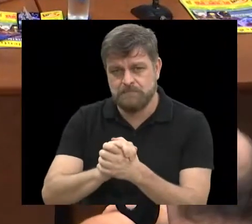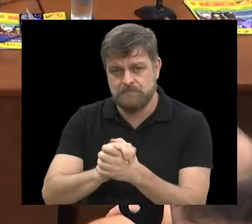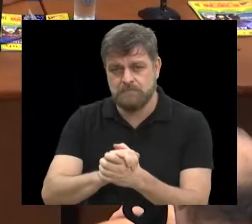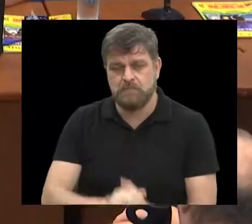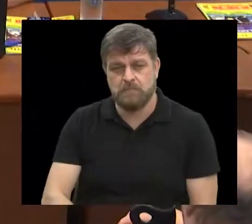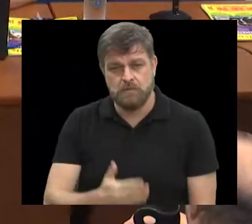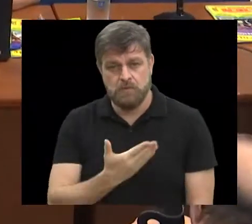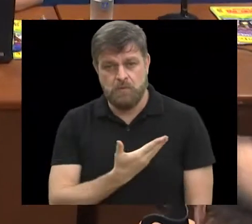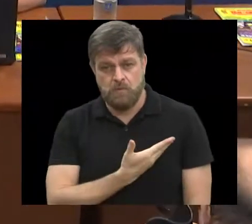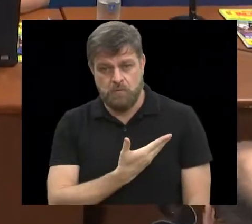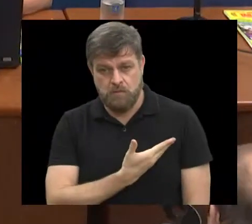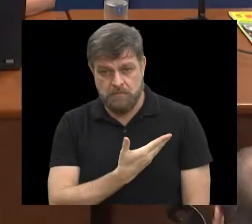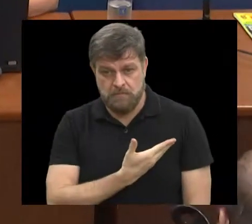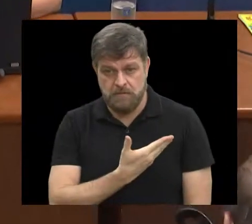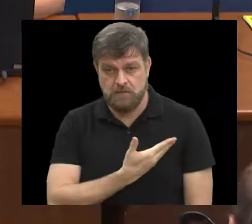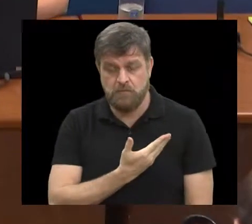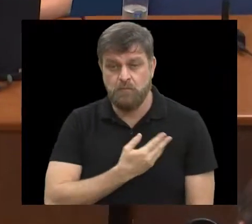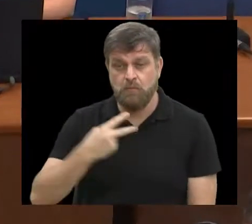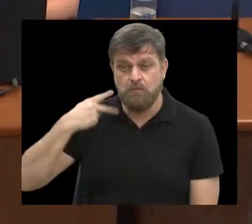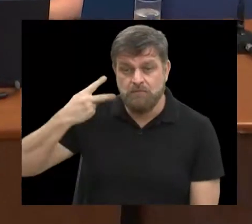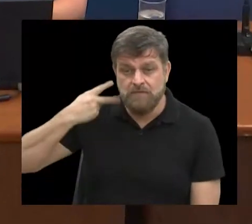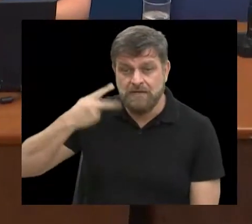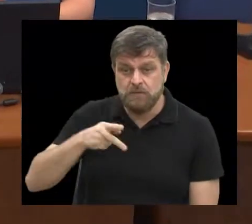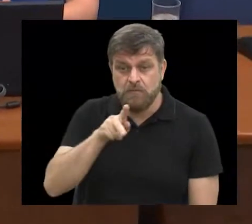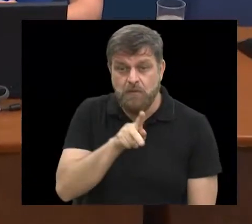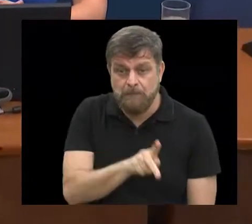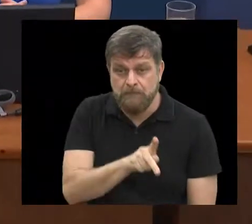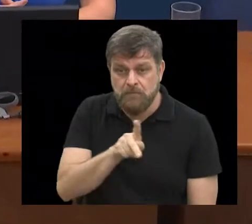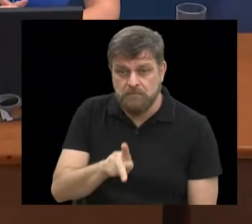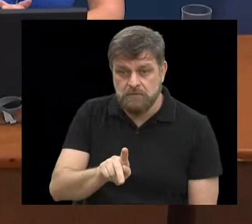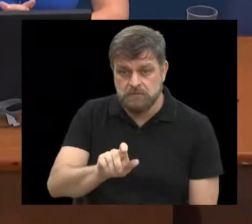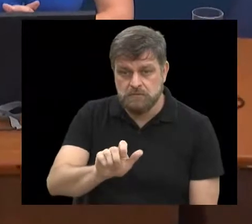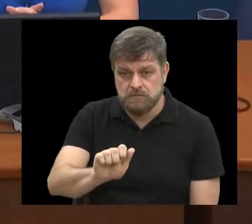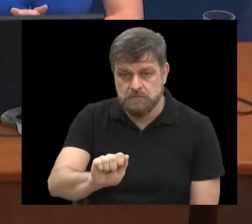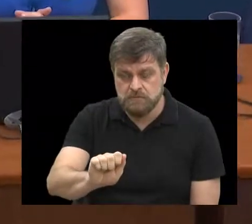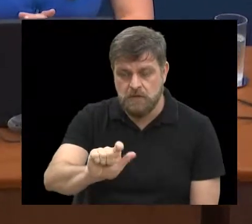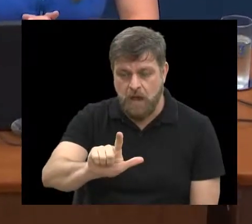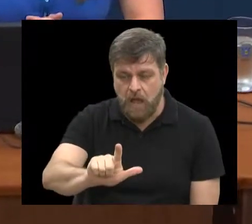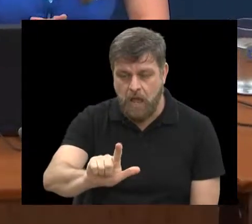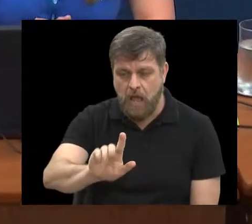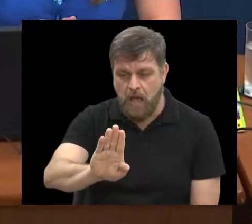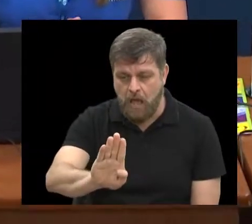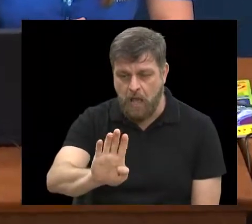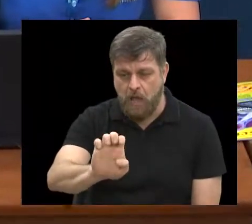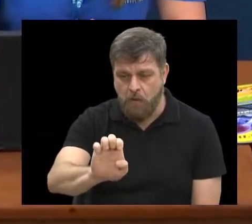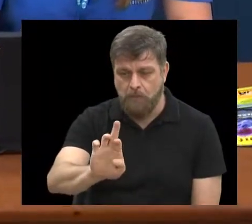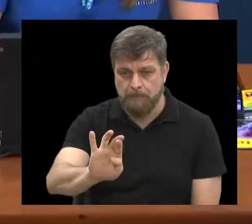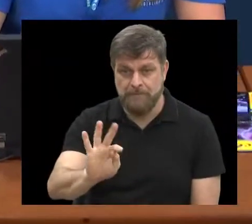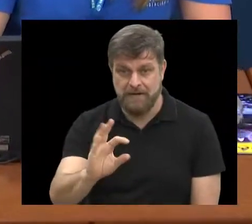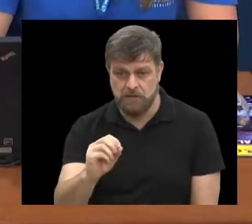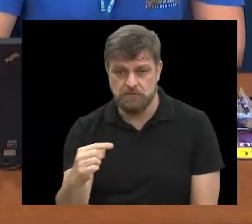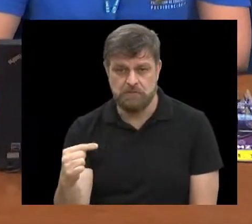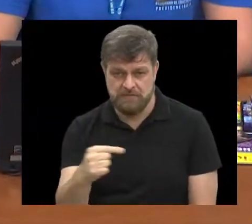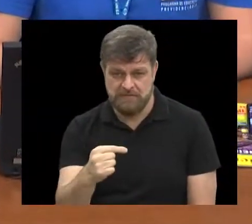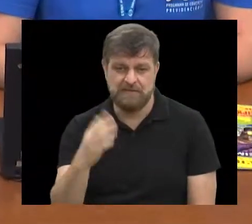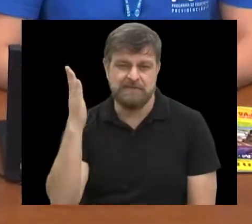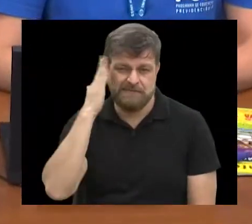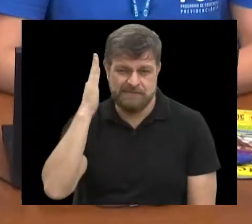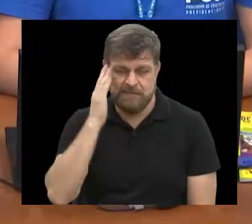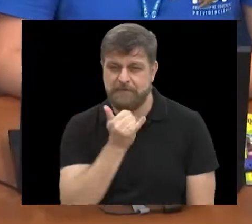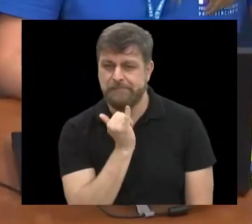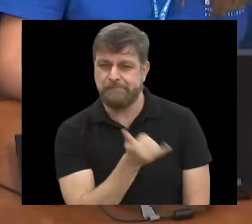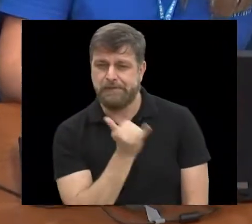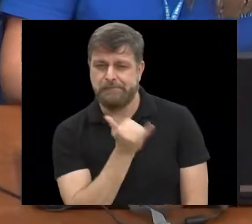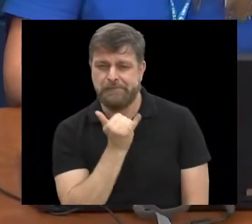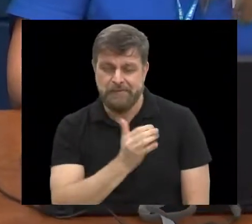ilustre amigo, nobre professor Alberto. Eu não me canso de falar, ele sabe muito bem disso. Eu acho que ele já não aguenta mais falar tanto que eu gosto